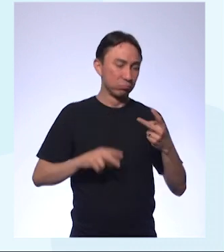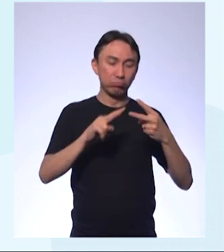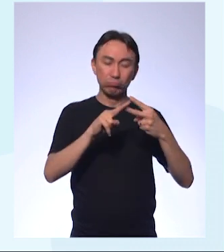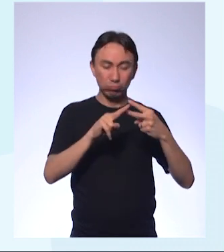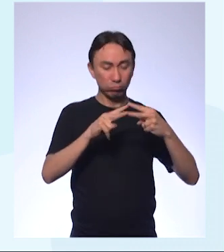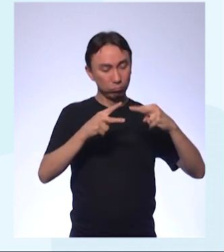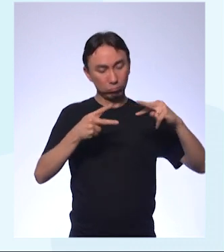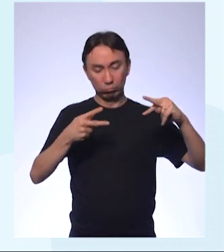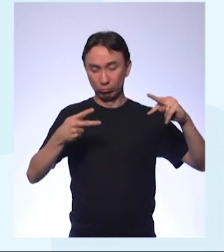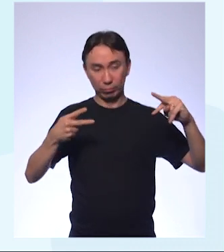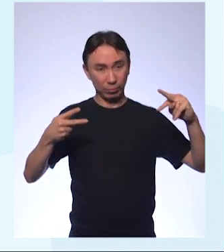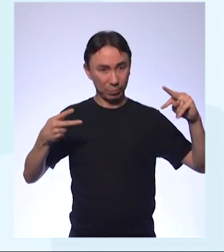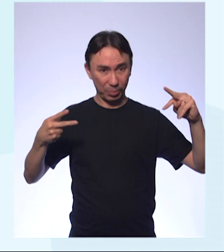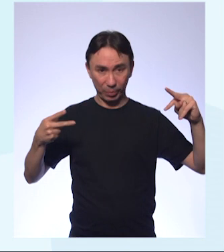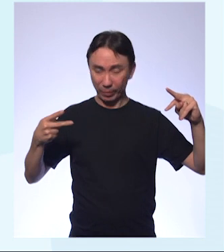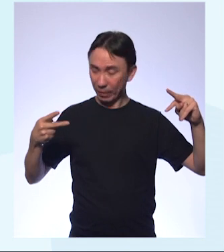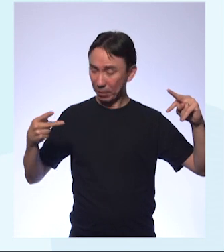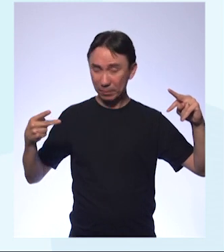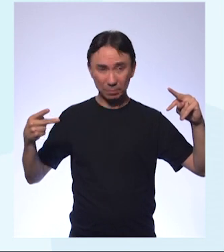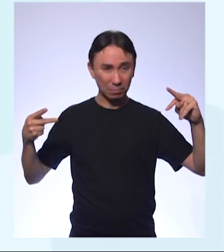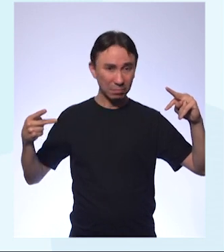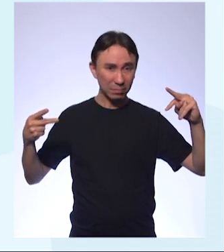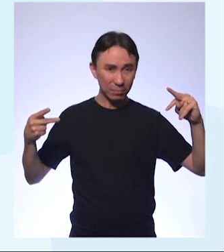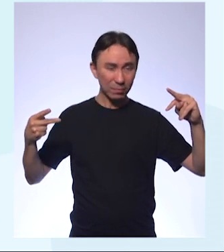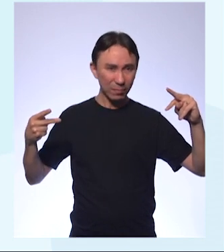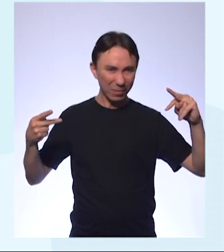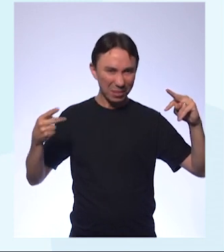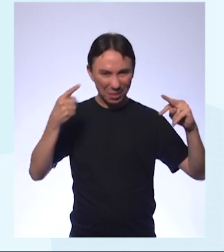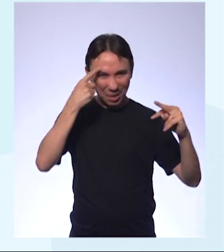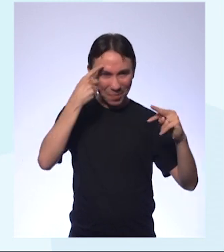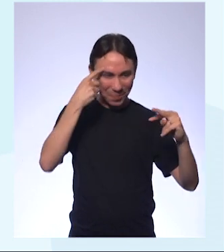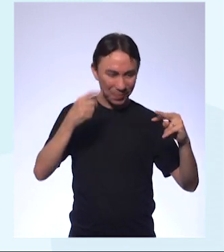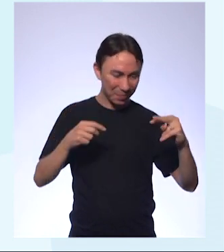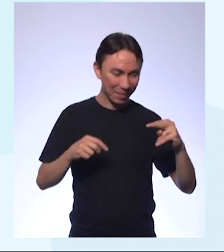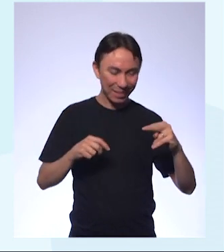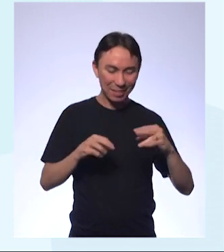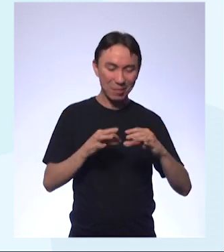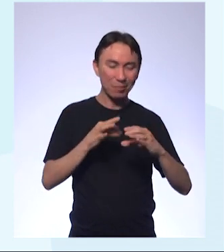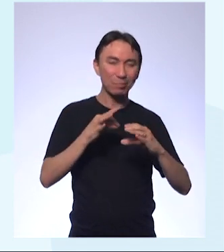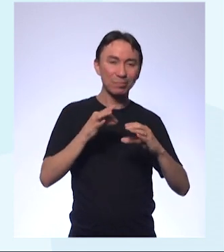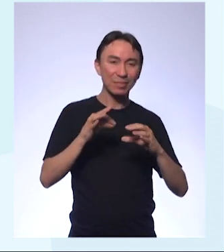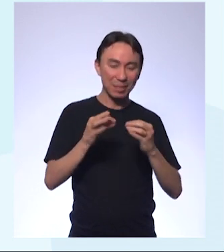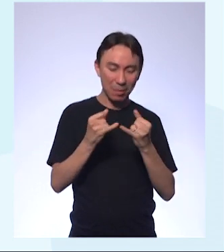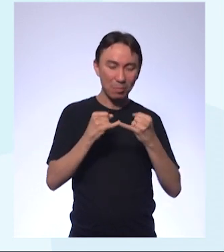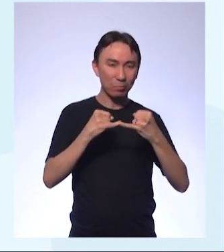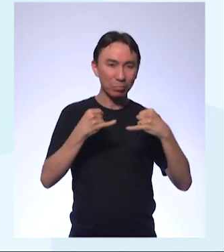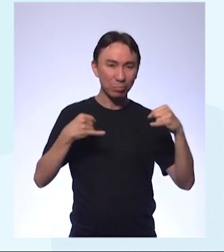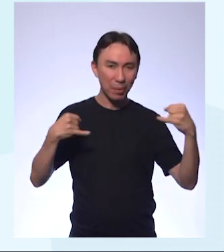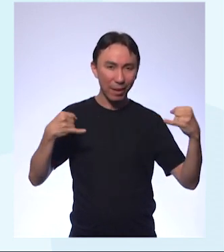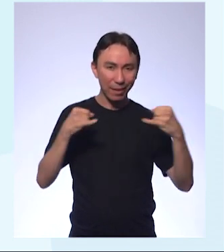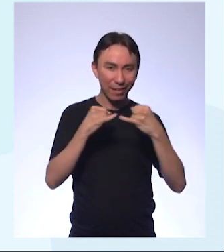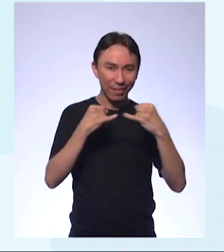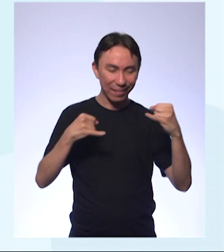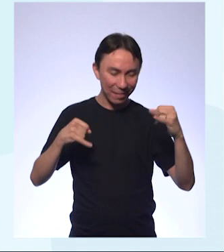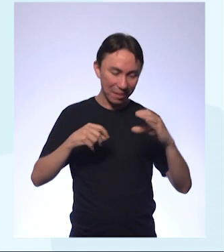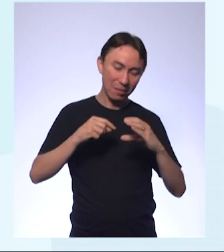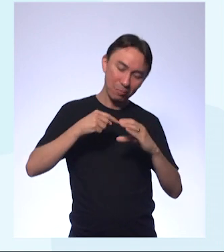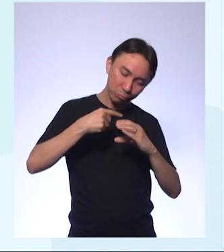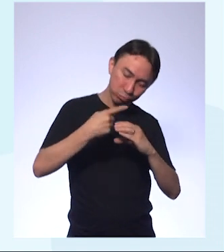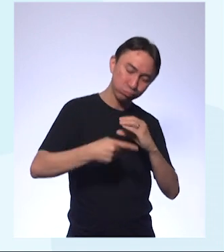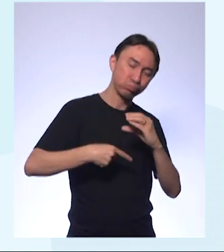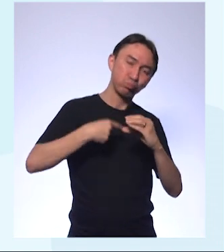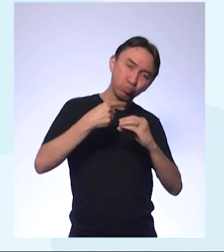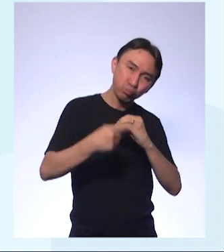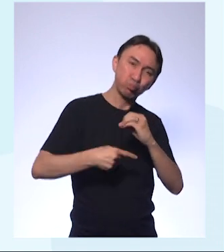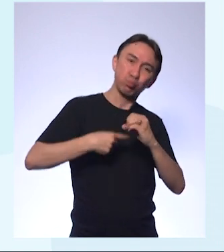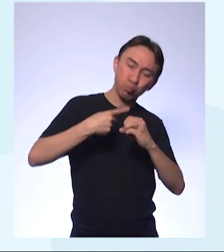extensa fita ali de um novelo de lã, e a gente enrolando nessas estonas, né, seria a gente enrolando o próprio